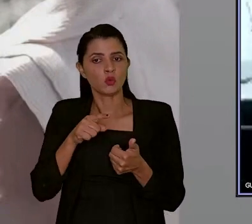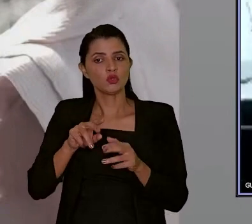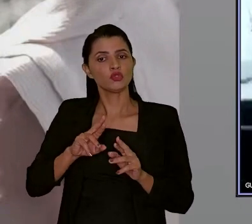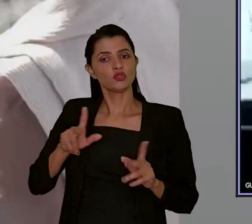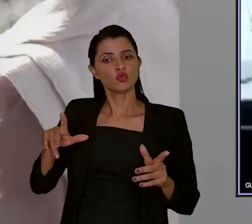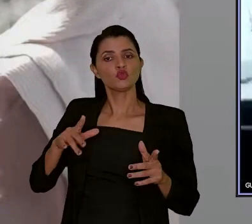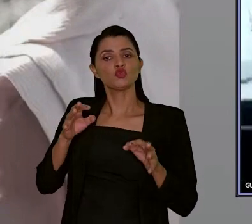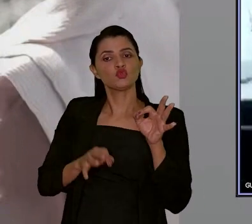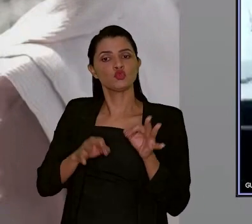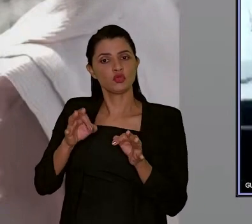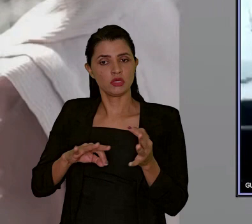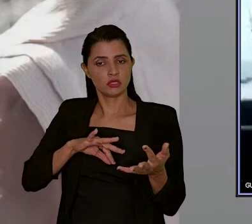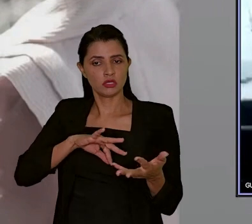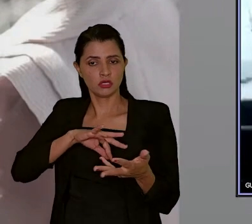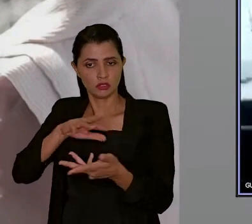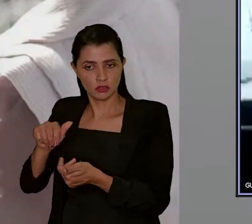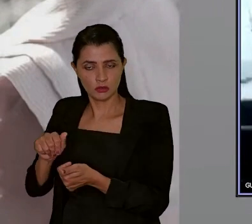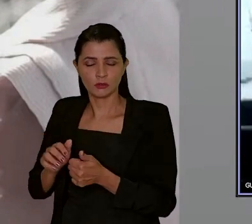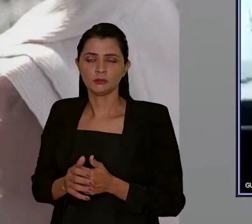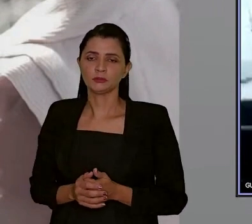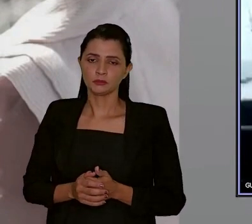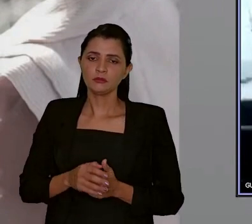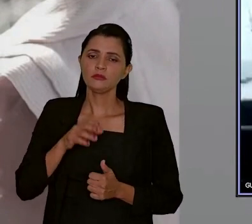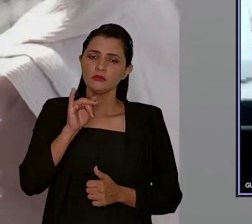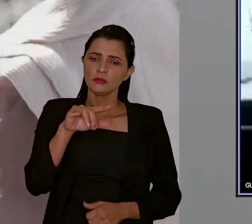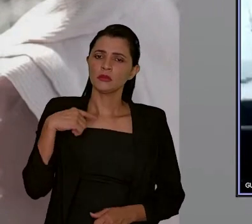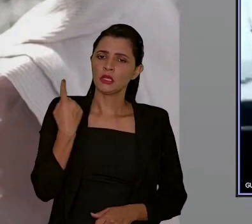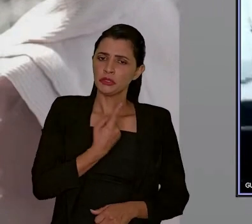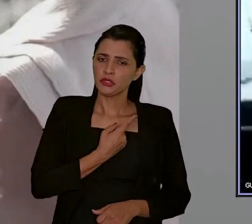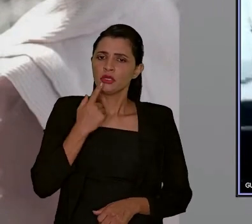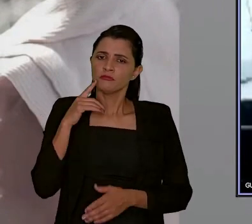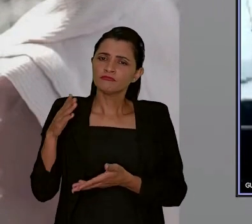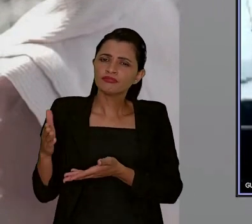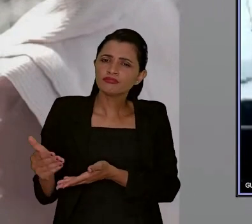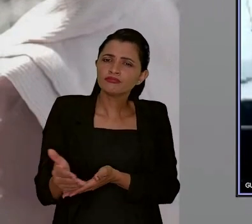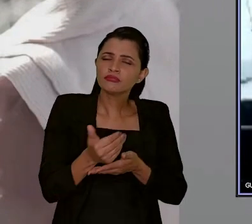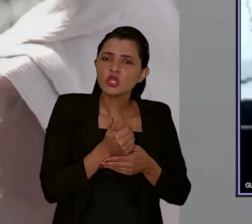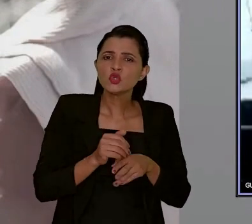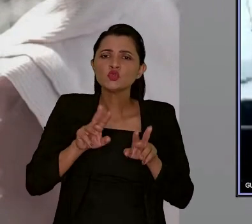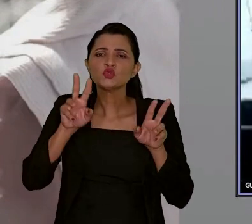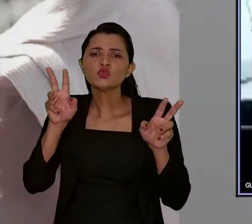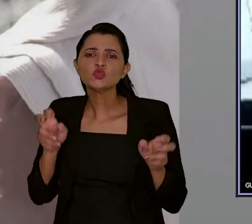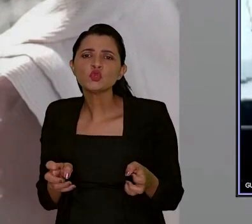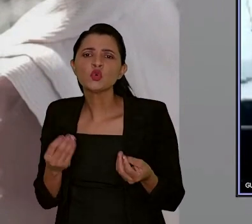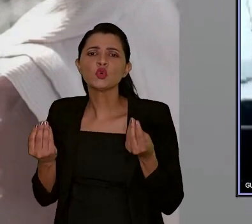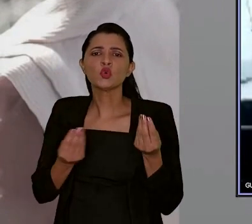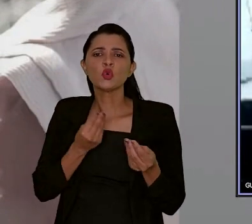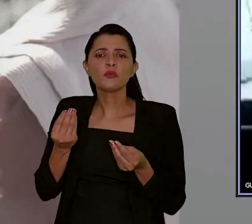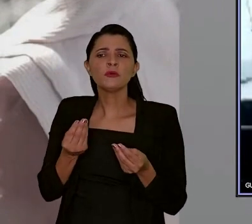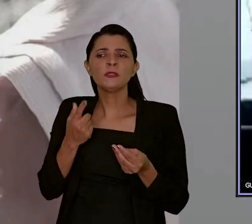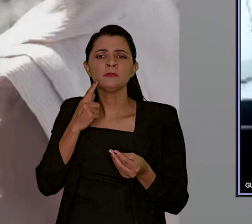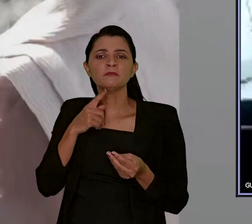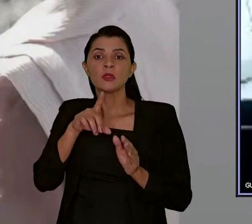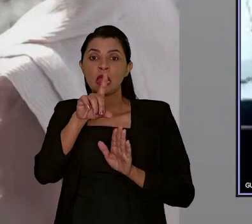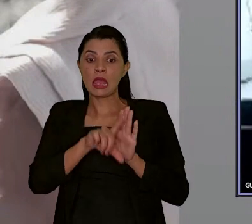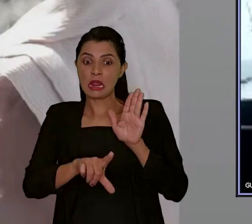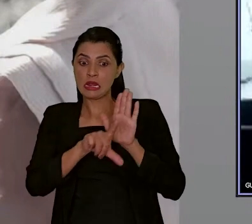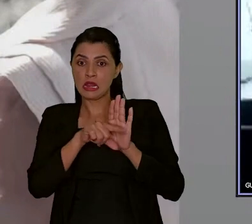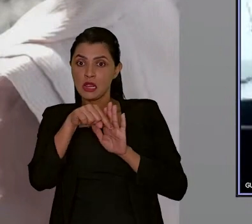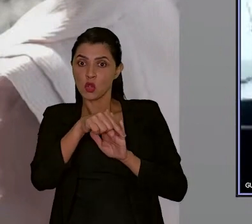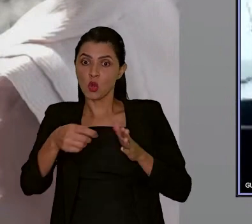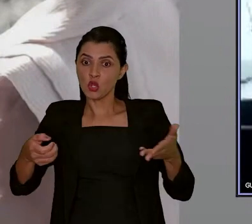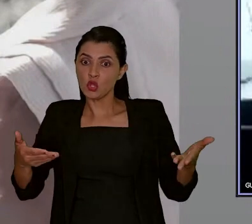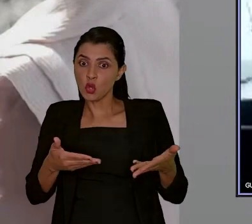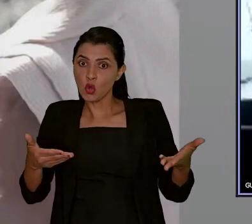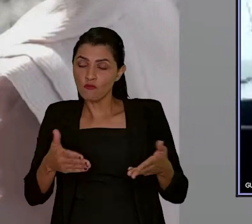nós fizermos um levantamento sobre a doutrina mais contemporânea, mais atual, em termos